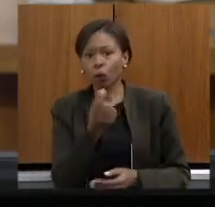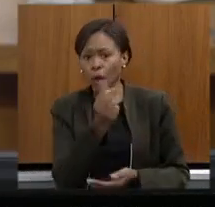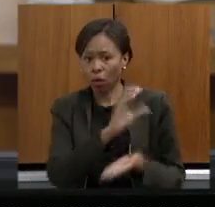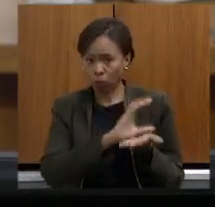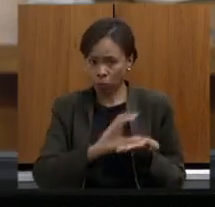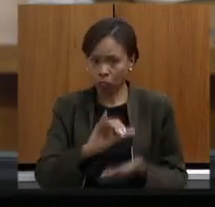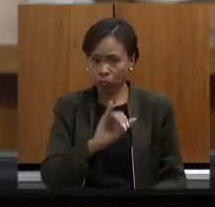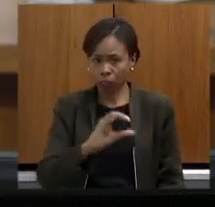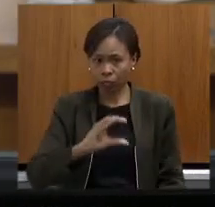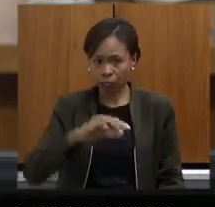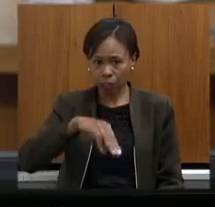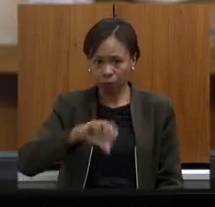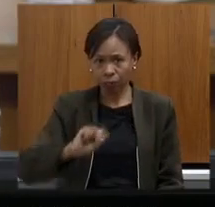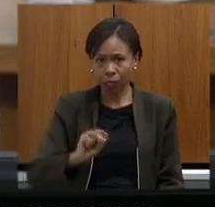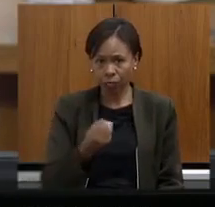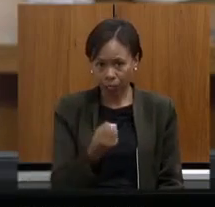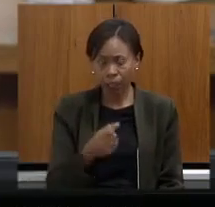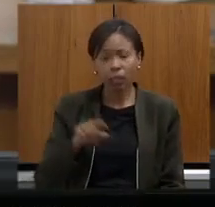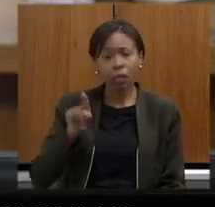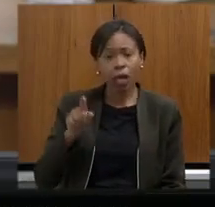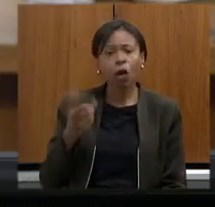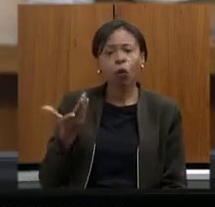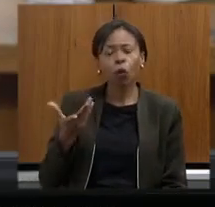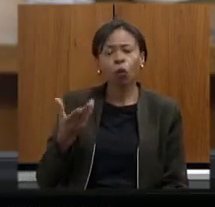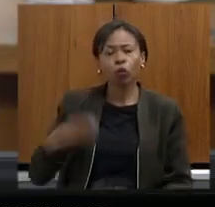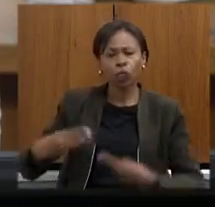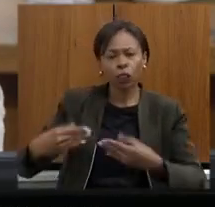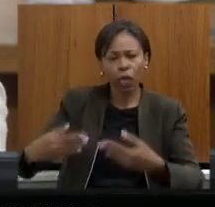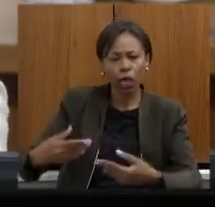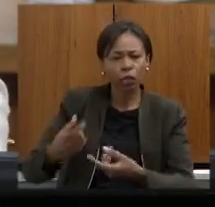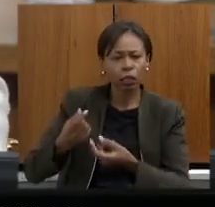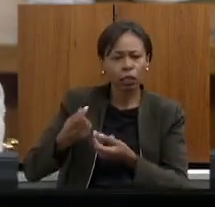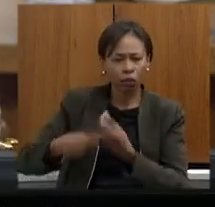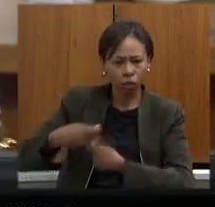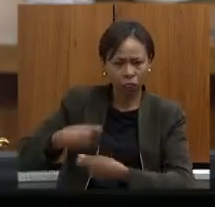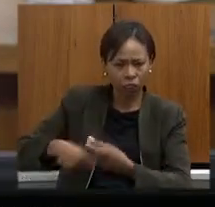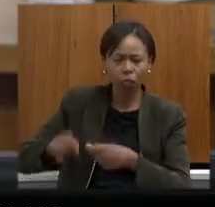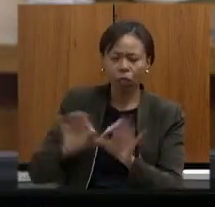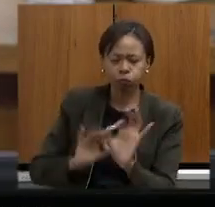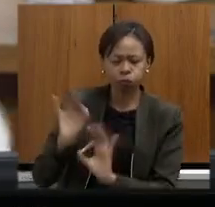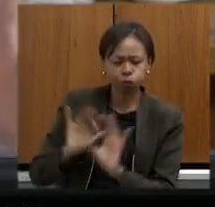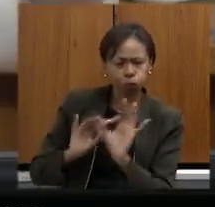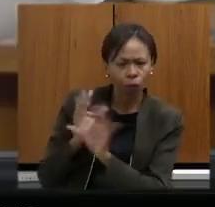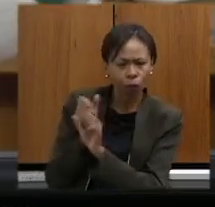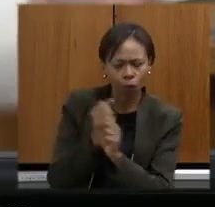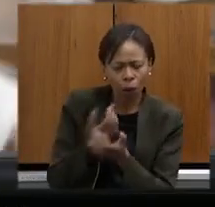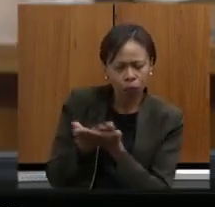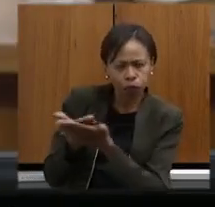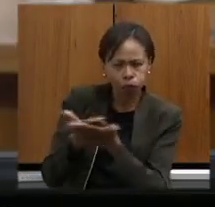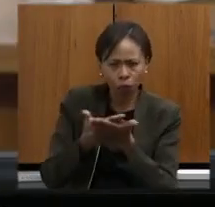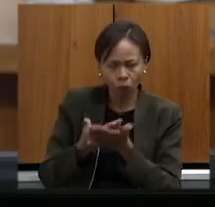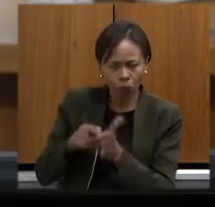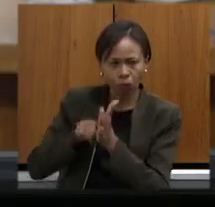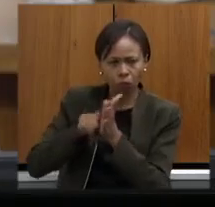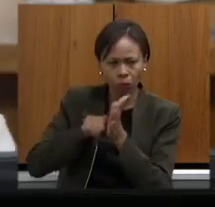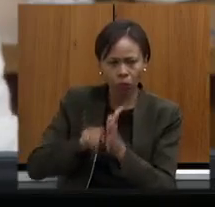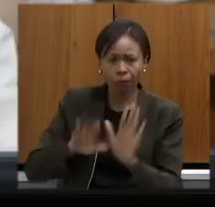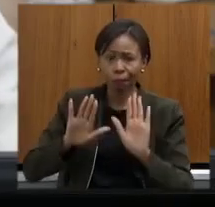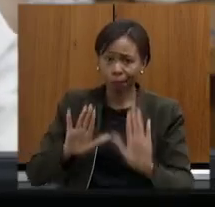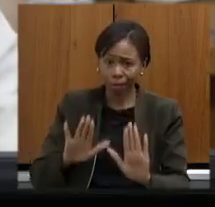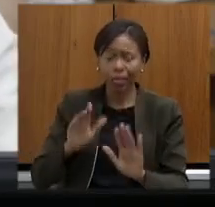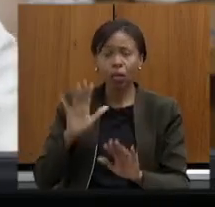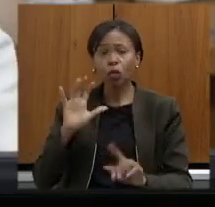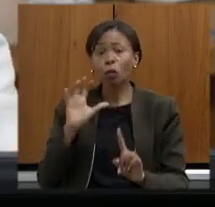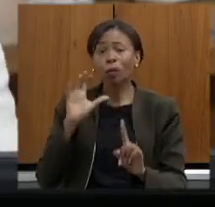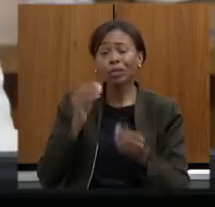arrecadação do ICMS é a fazenda ainda tá fechando todos os estudos mas a gente tem uma perspectiva né analisada de um impacto